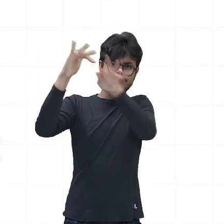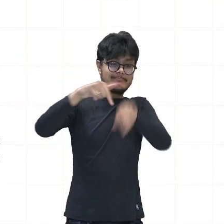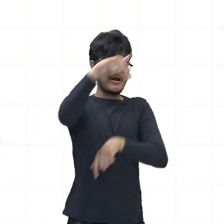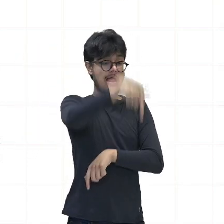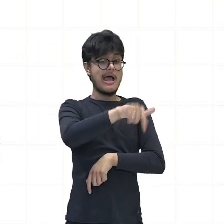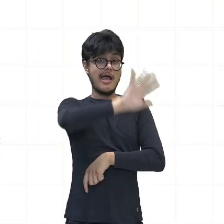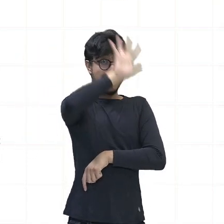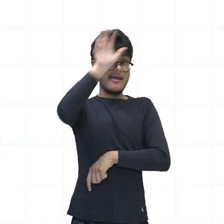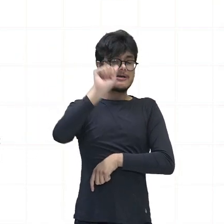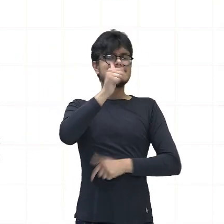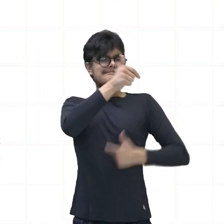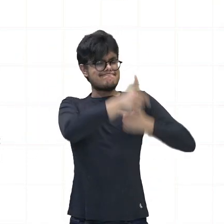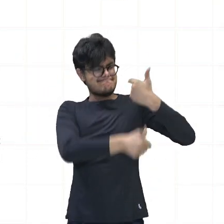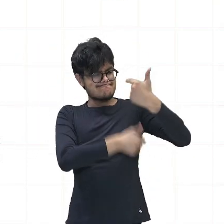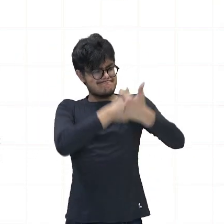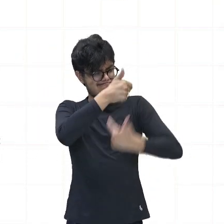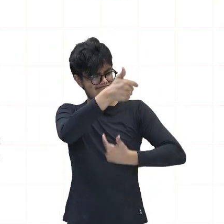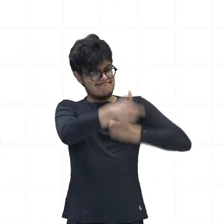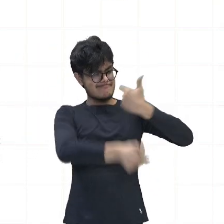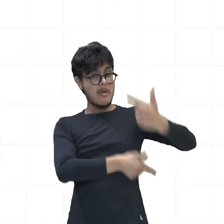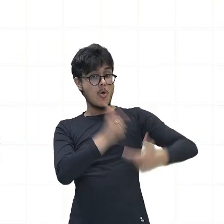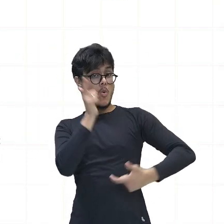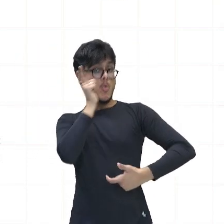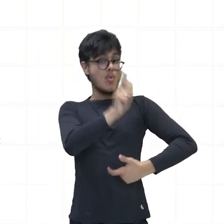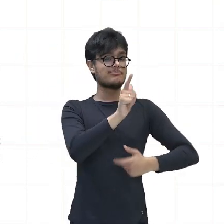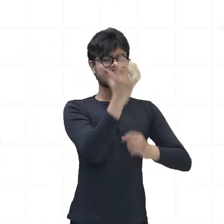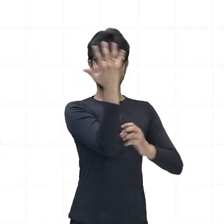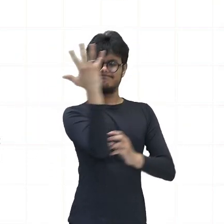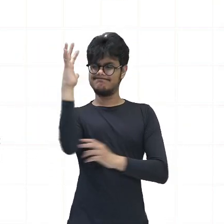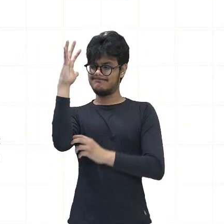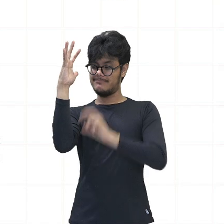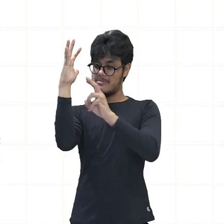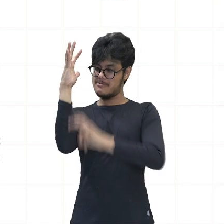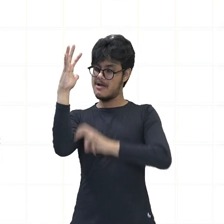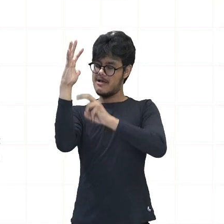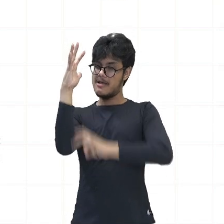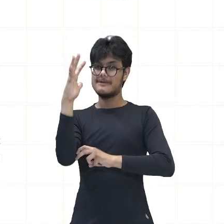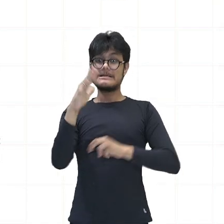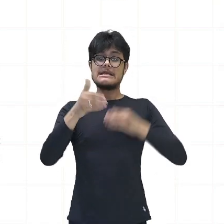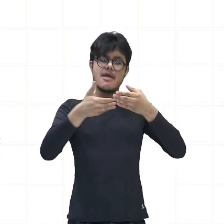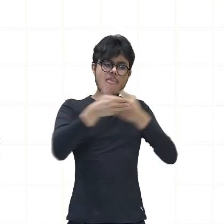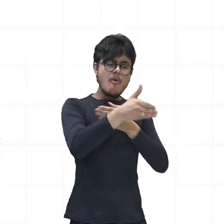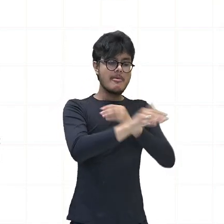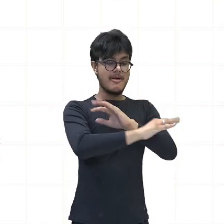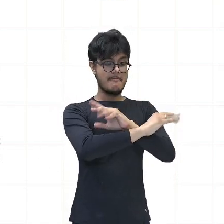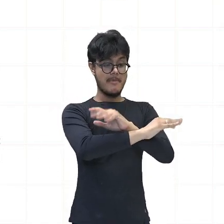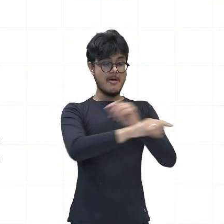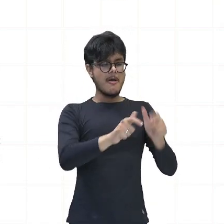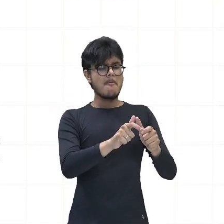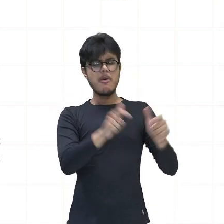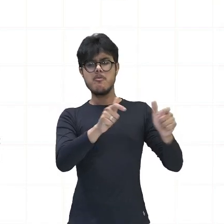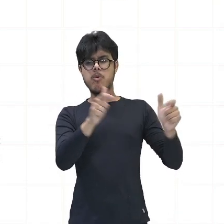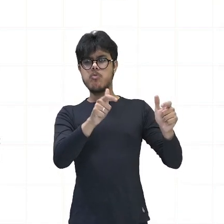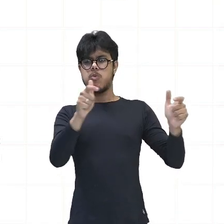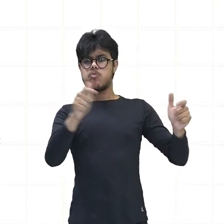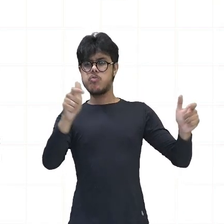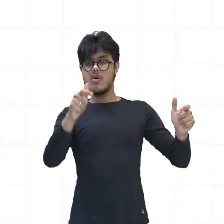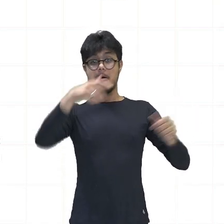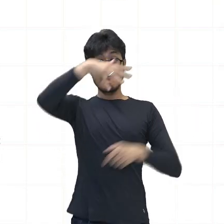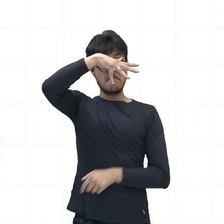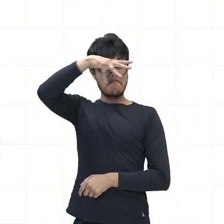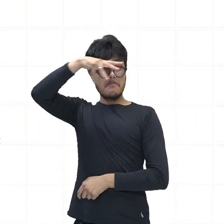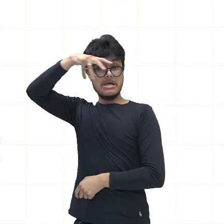trabalhar nesses seringais. E aí também nós tivemos a expansão urbana, o desenvolvimento da cidade de Manaus e de Belém,